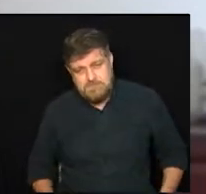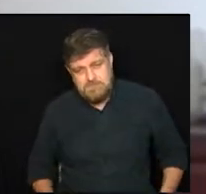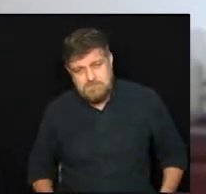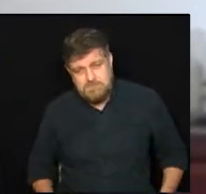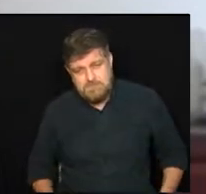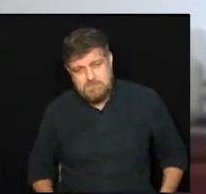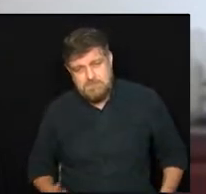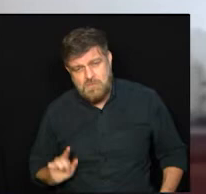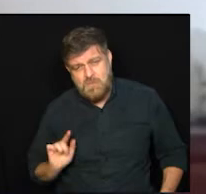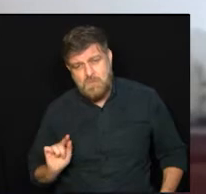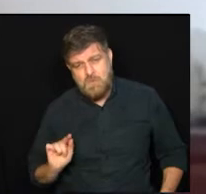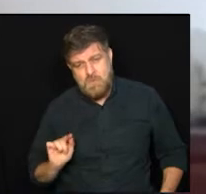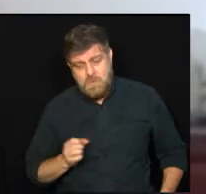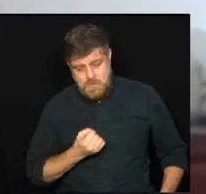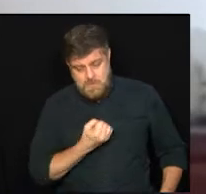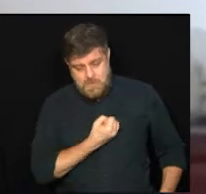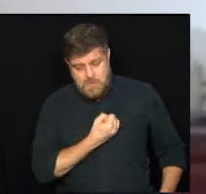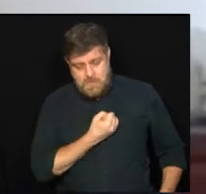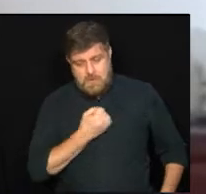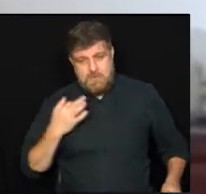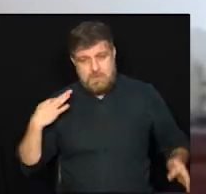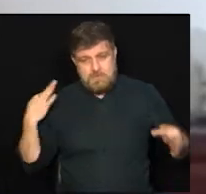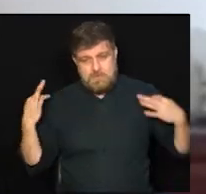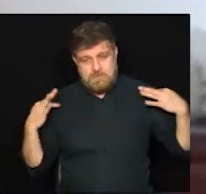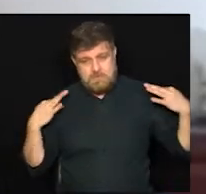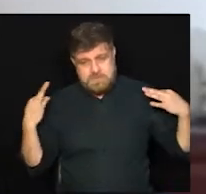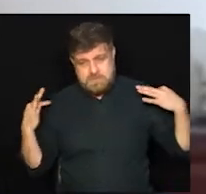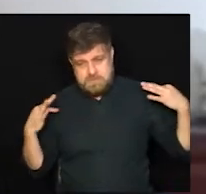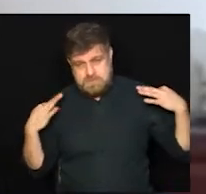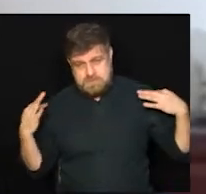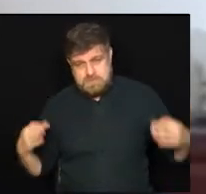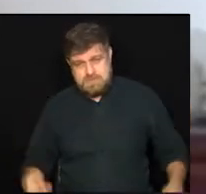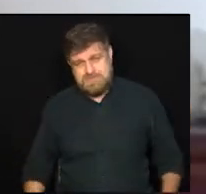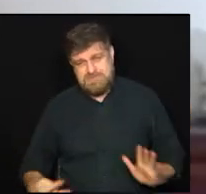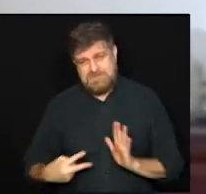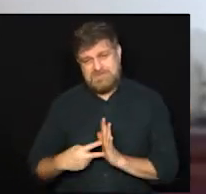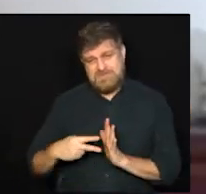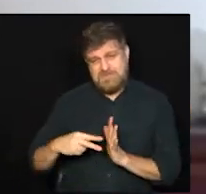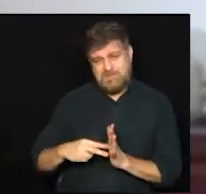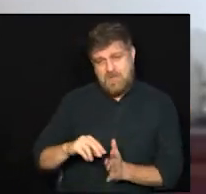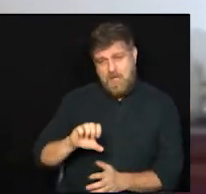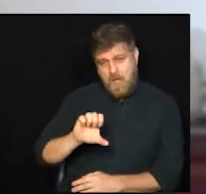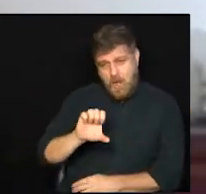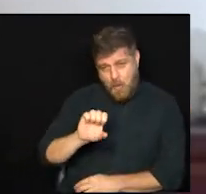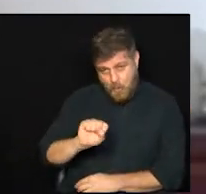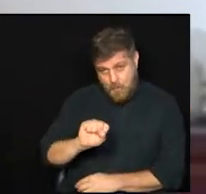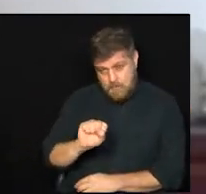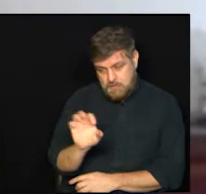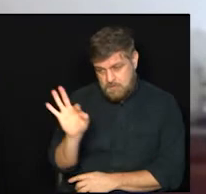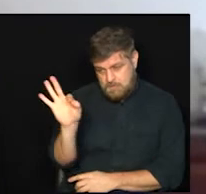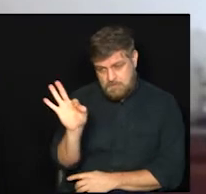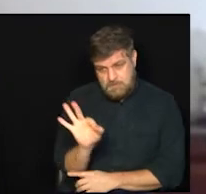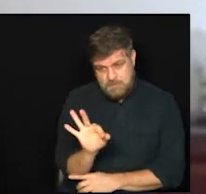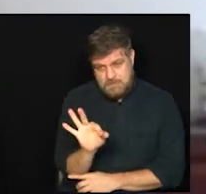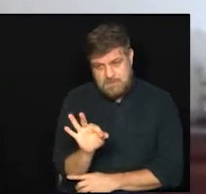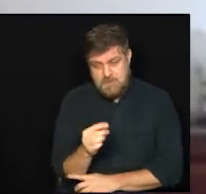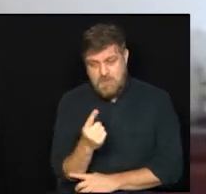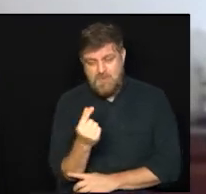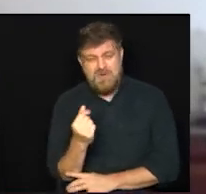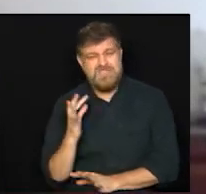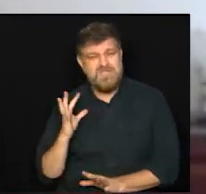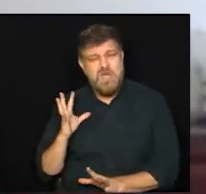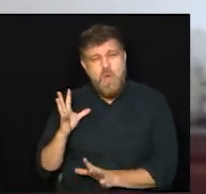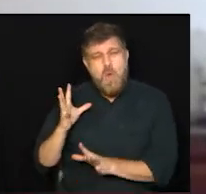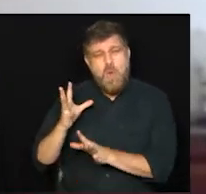que o número do turismo impacte em torno de 8% aí a questão do PIB